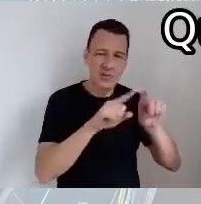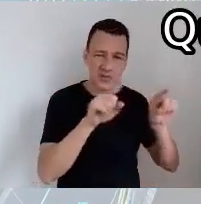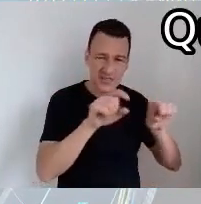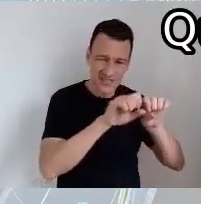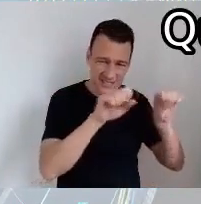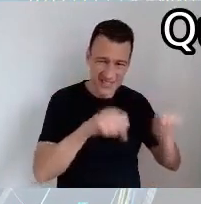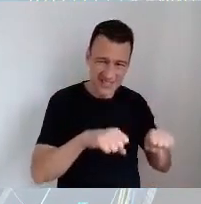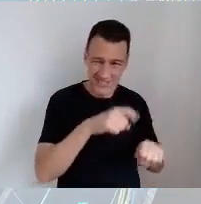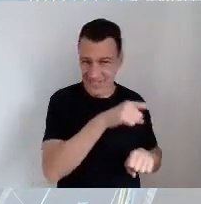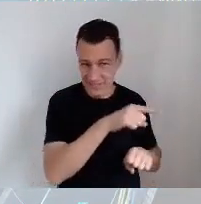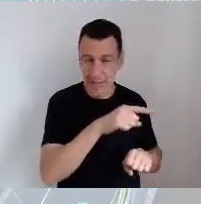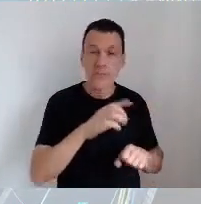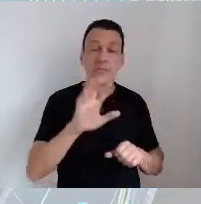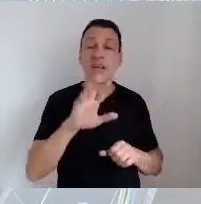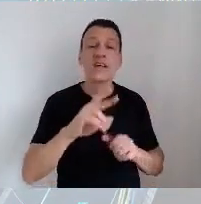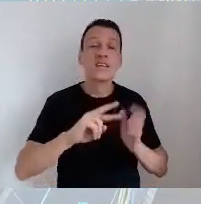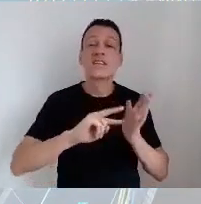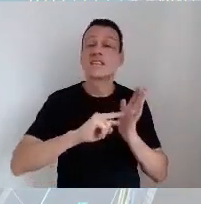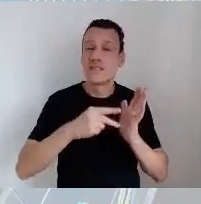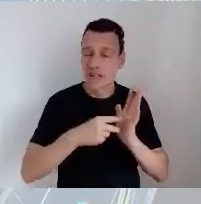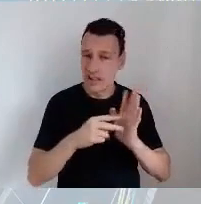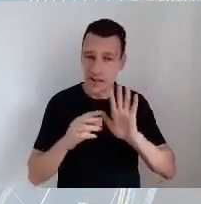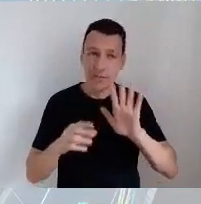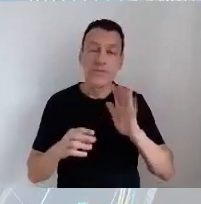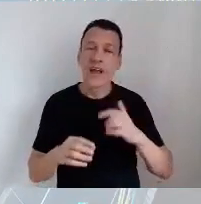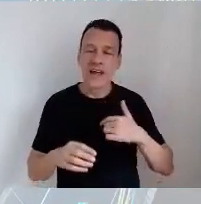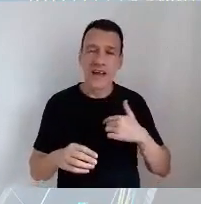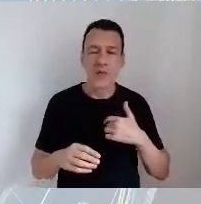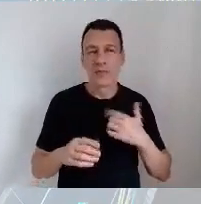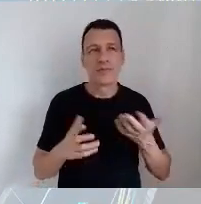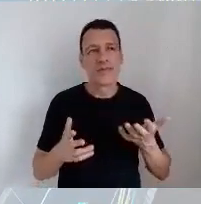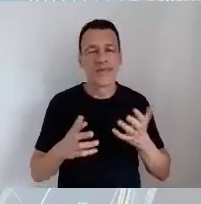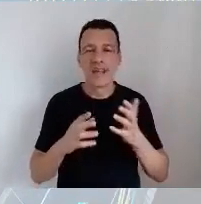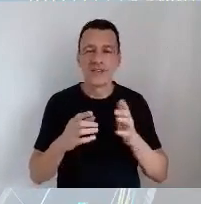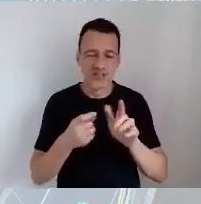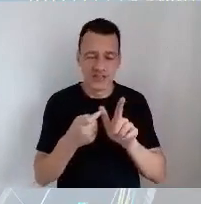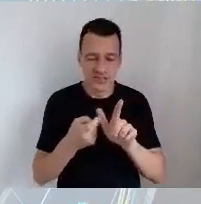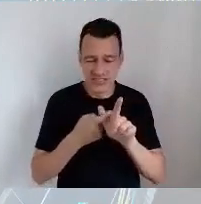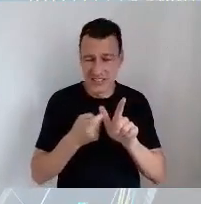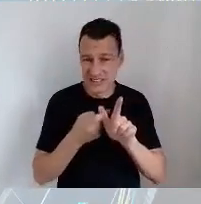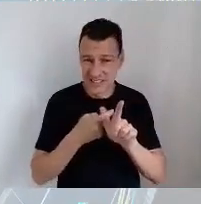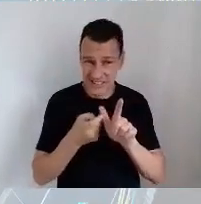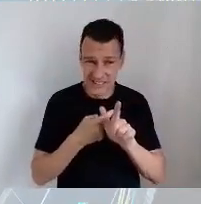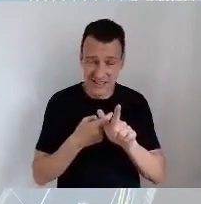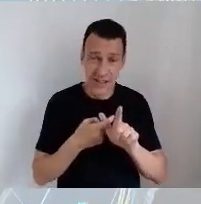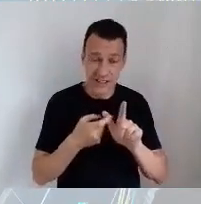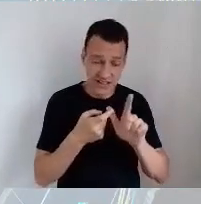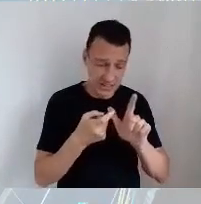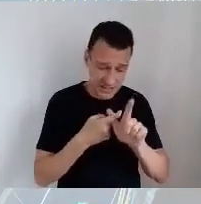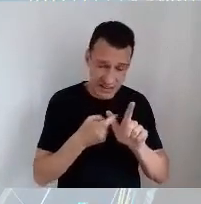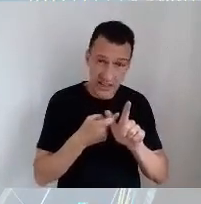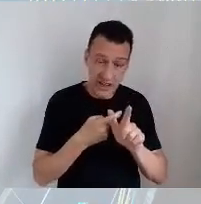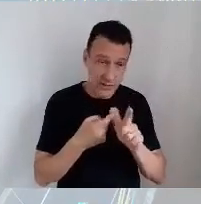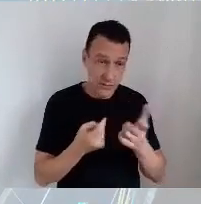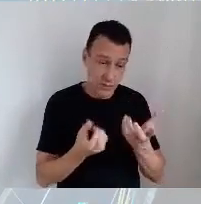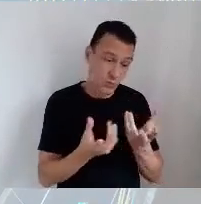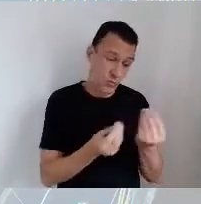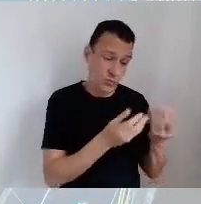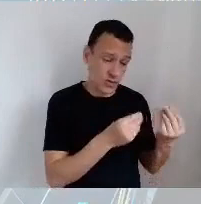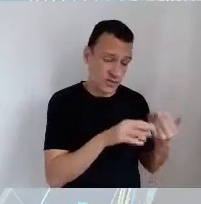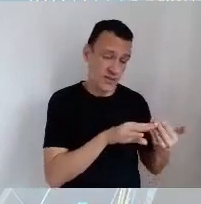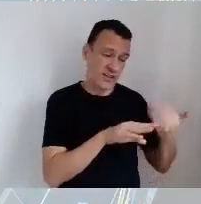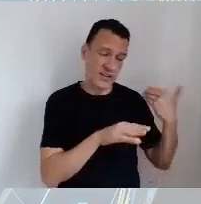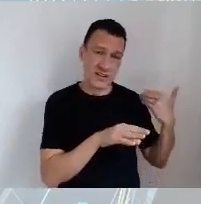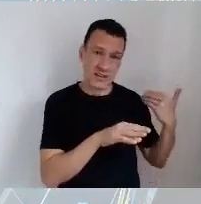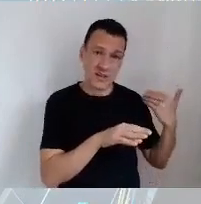você tem de pagar dívidas técnicas num time é menor do que a necessidade de contrair dívidas técnicas novas você tem um software legado